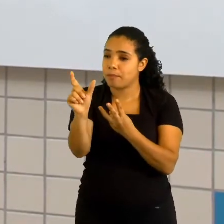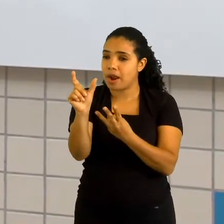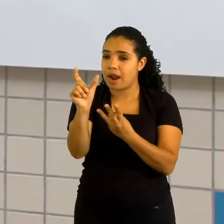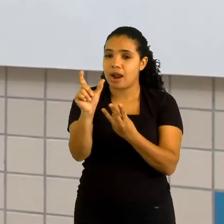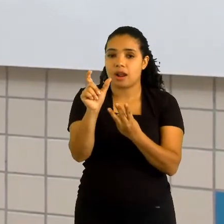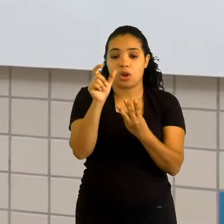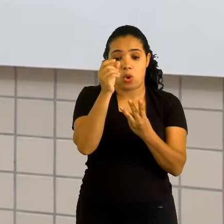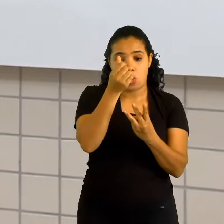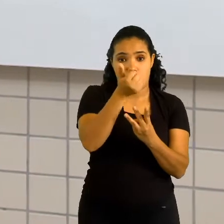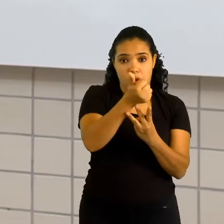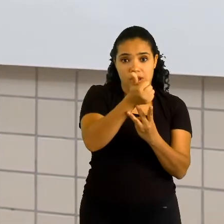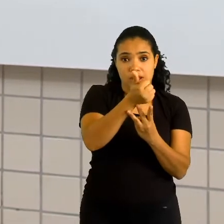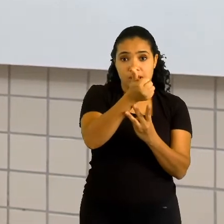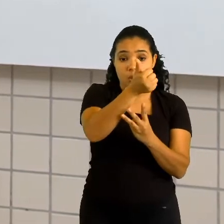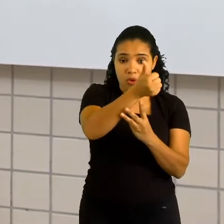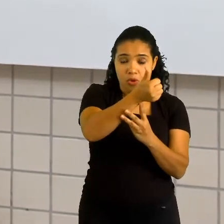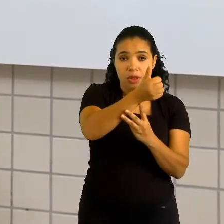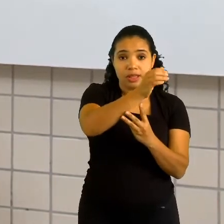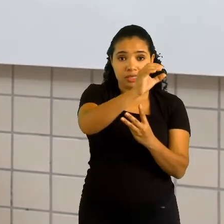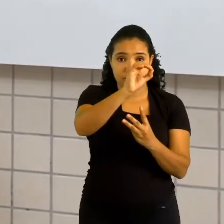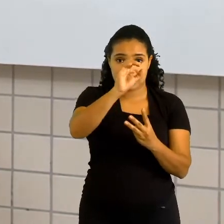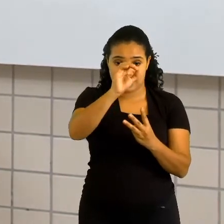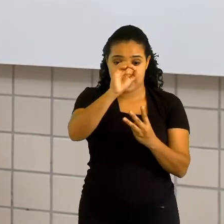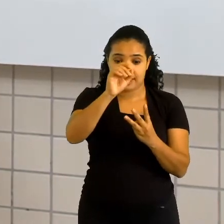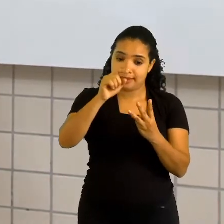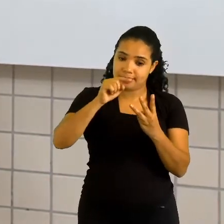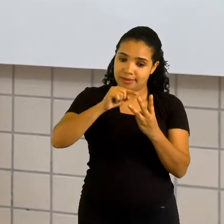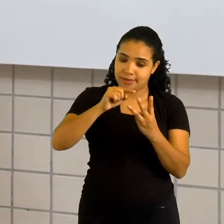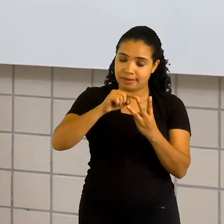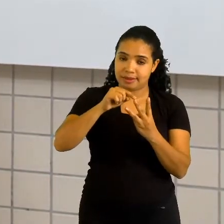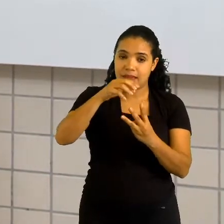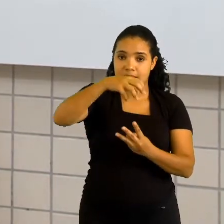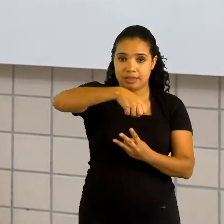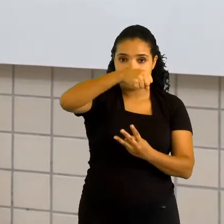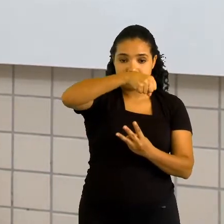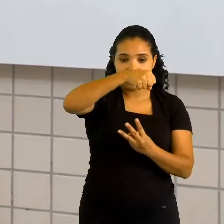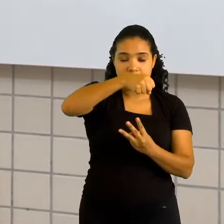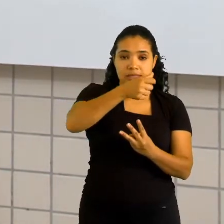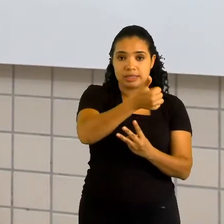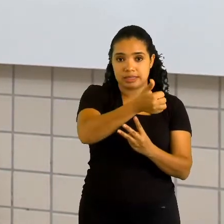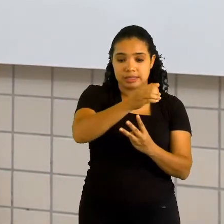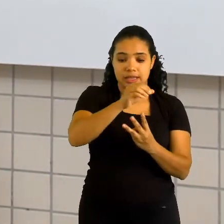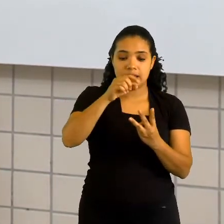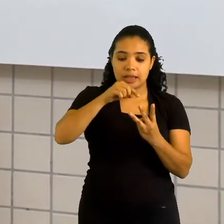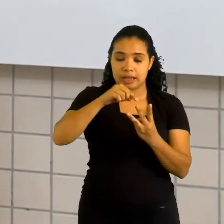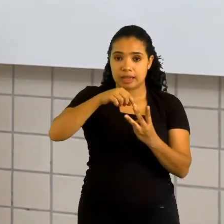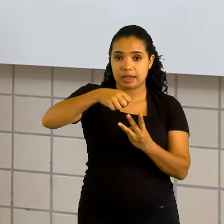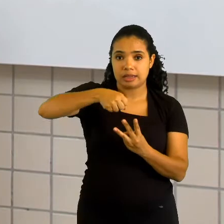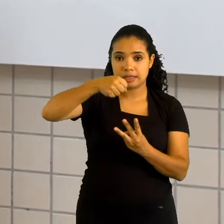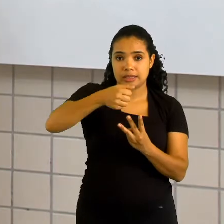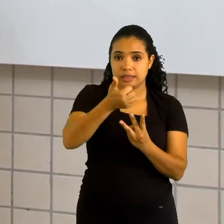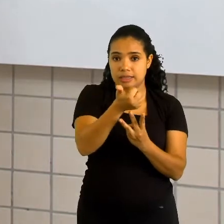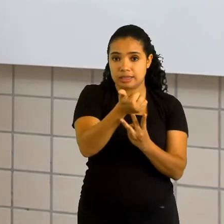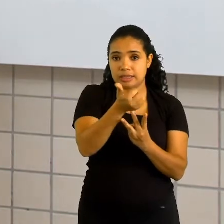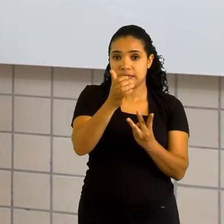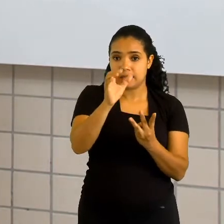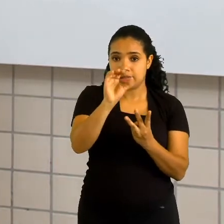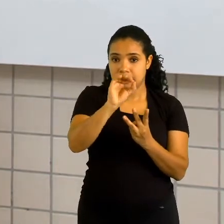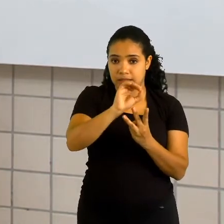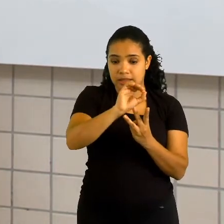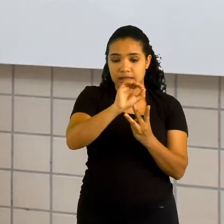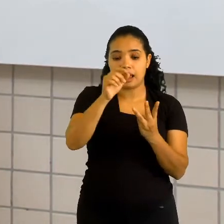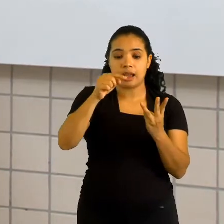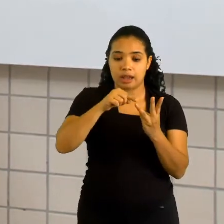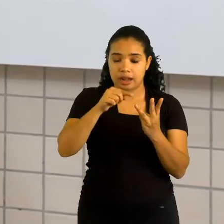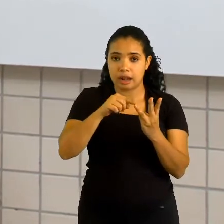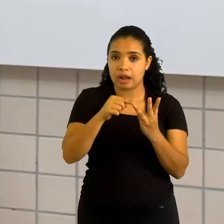vale 100. Se ele está nesse saquinho aqui, cada pedrinha dessa vale 10. Se ele está nesse saquinho aqui, cada